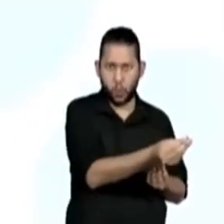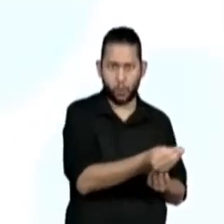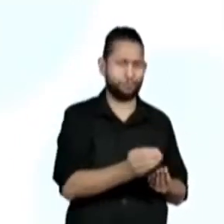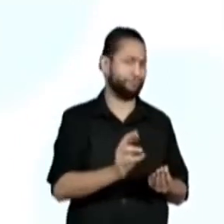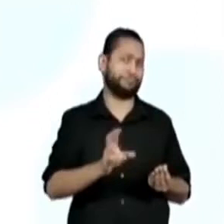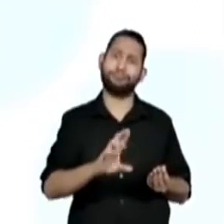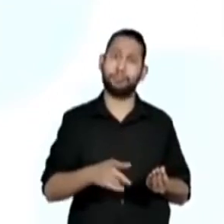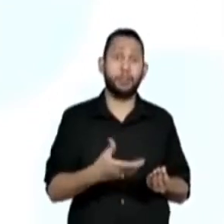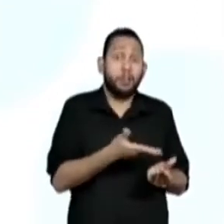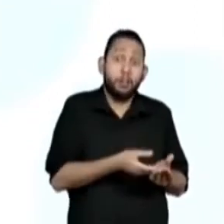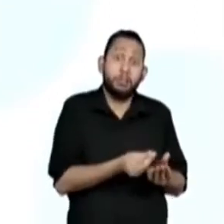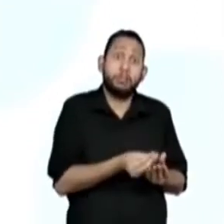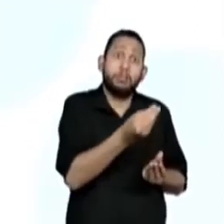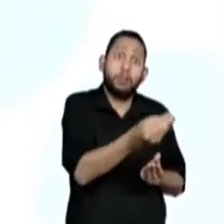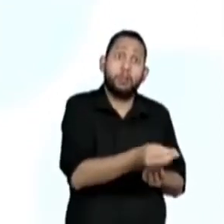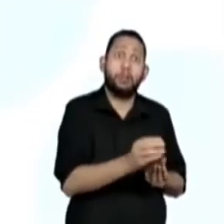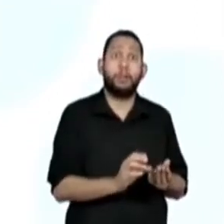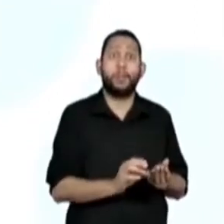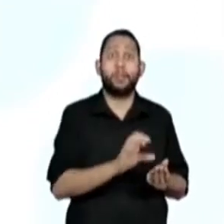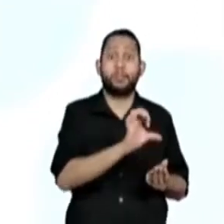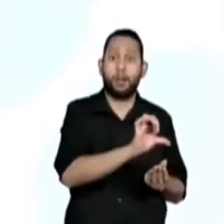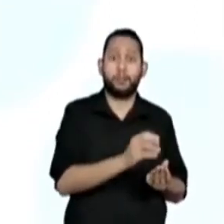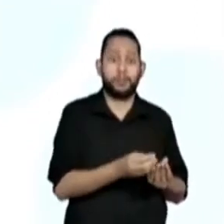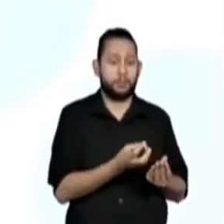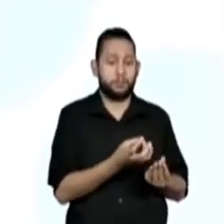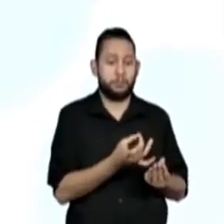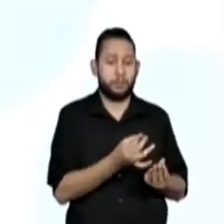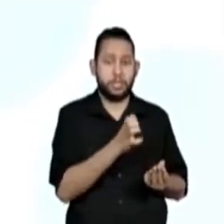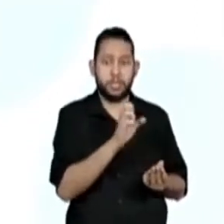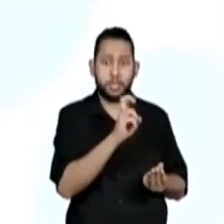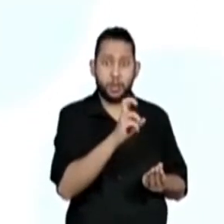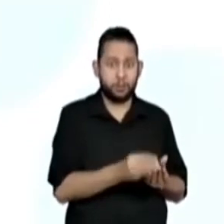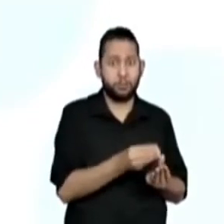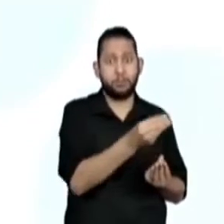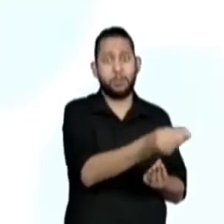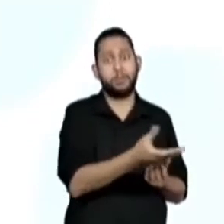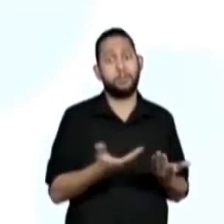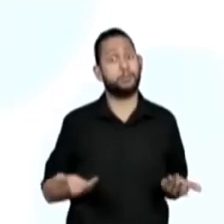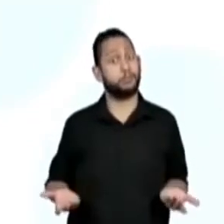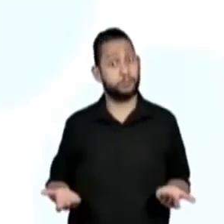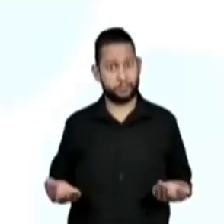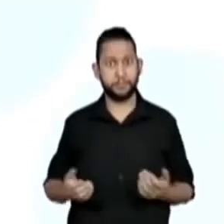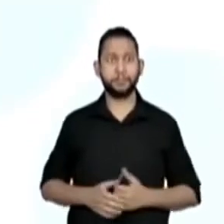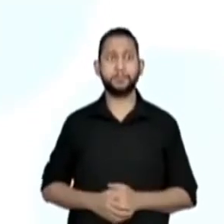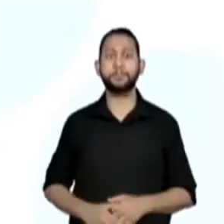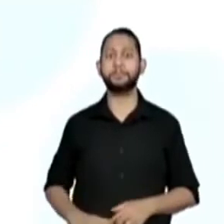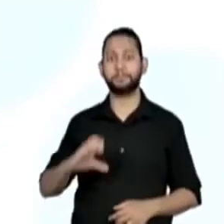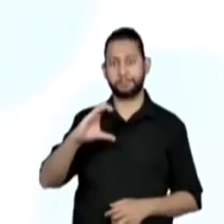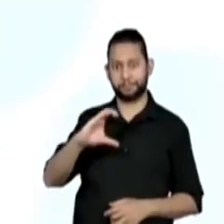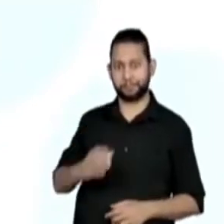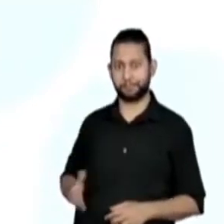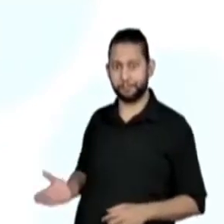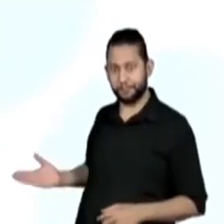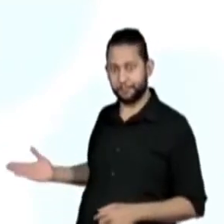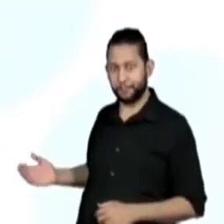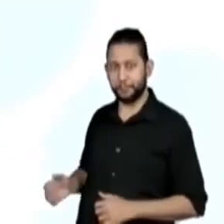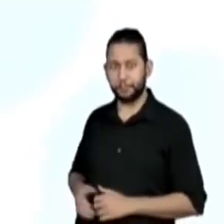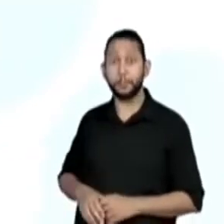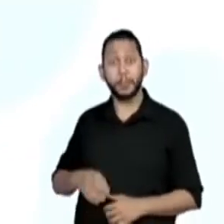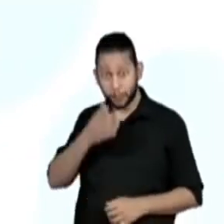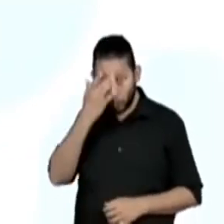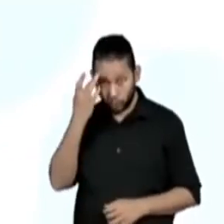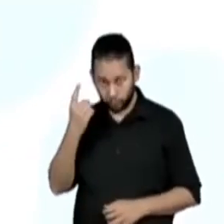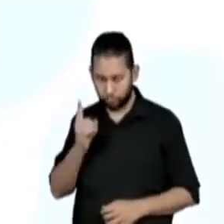fazer bem minuciosamente vamos lá e avançando a turma letras e depois que verificar a quantidade de